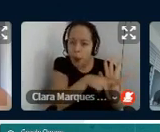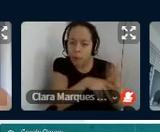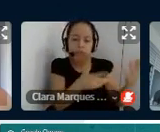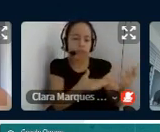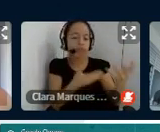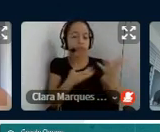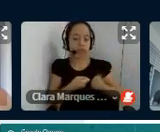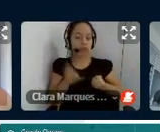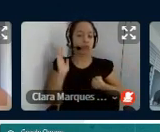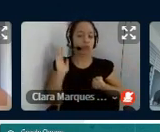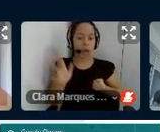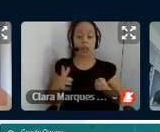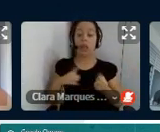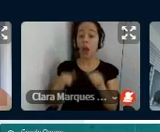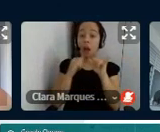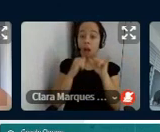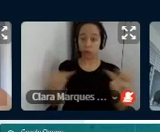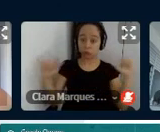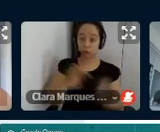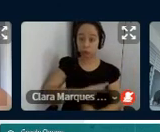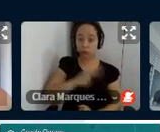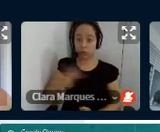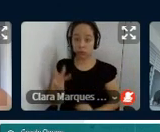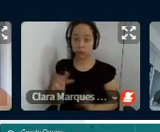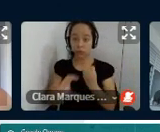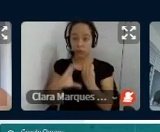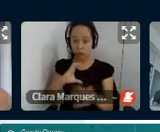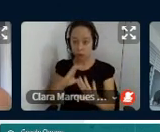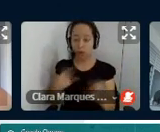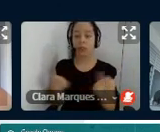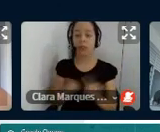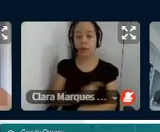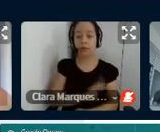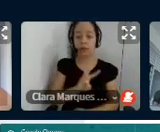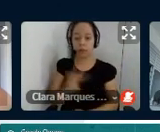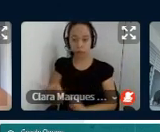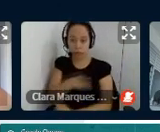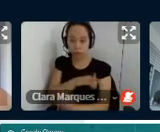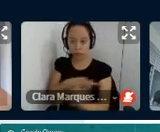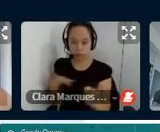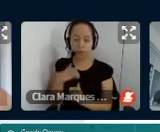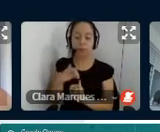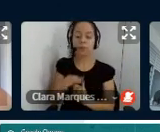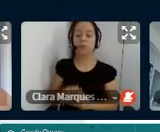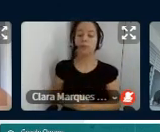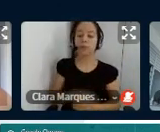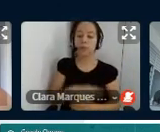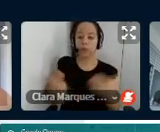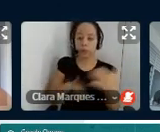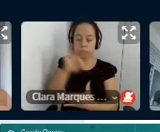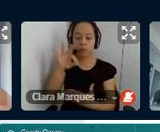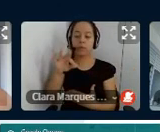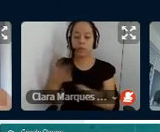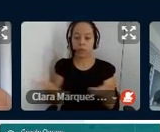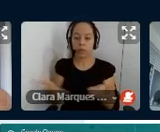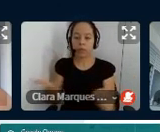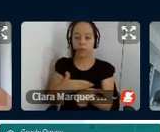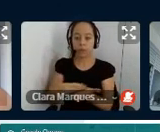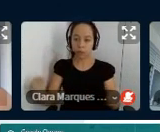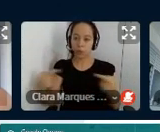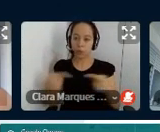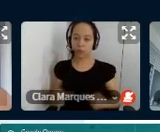advogado e do sorteio eletrônico está iniciando conforme previsto